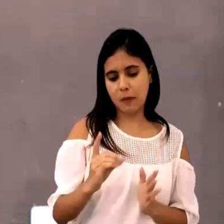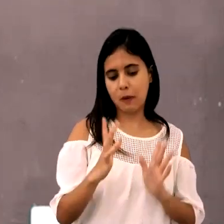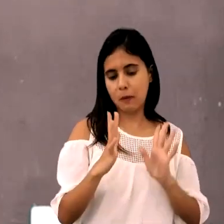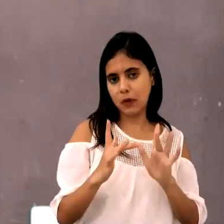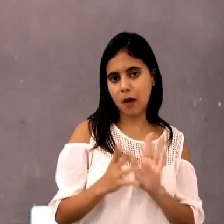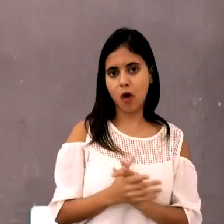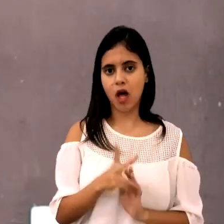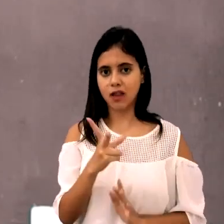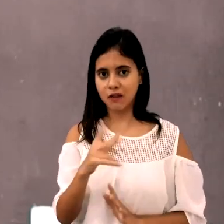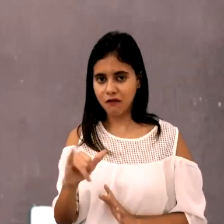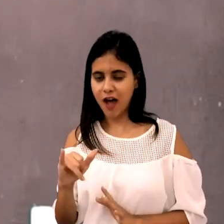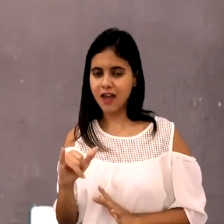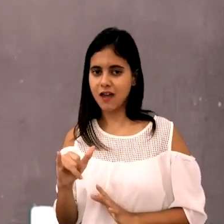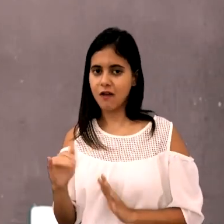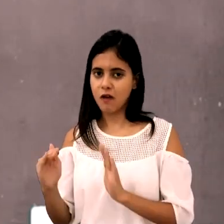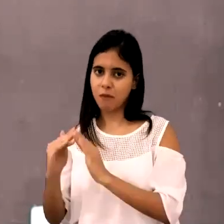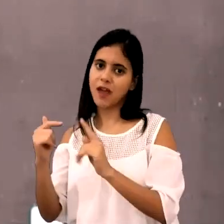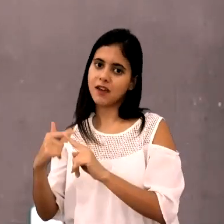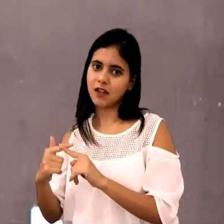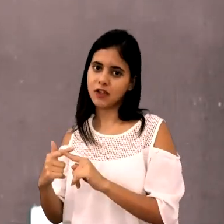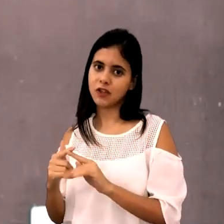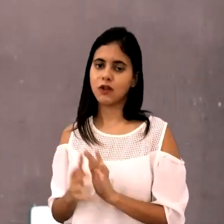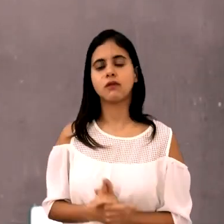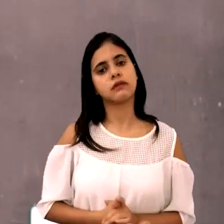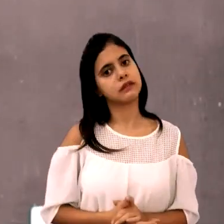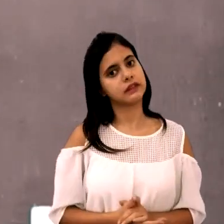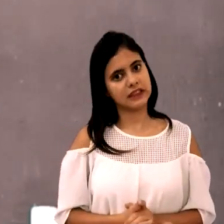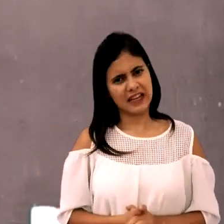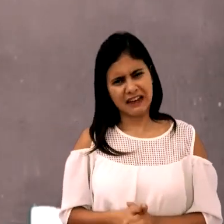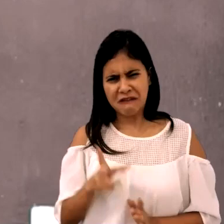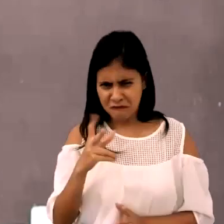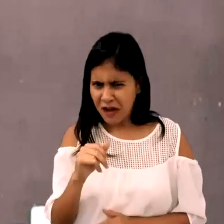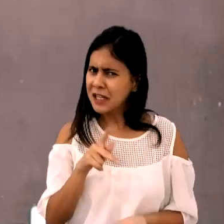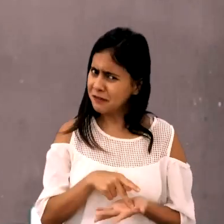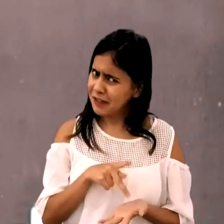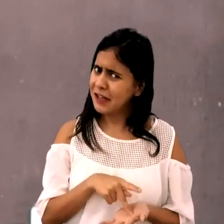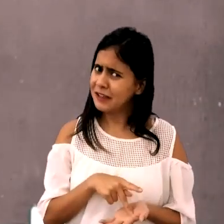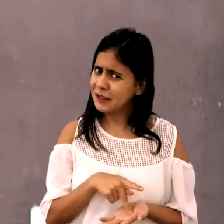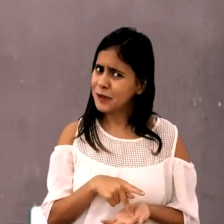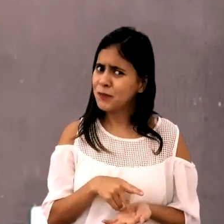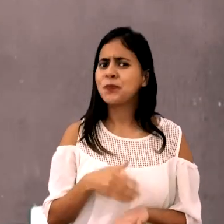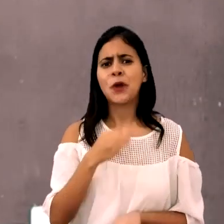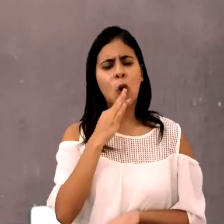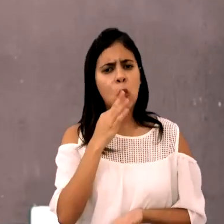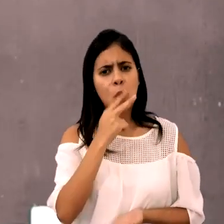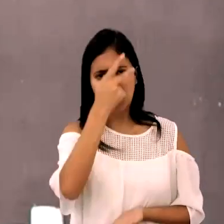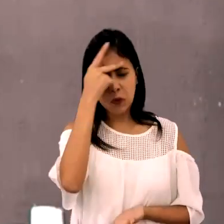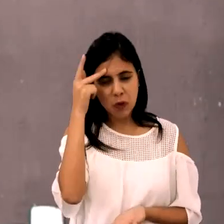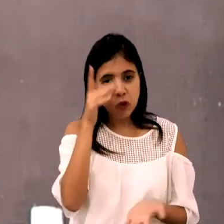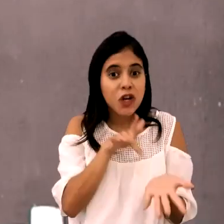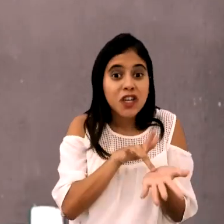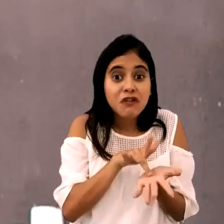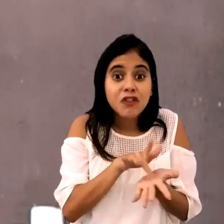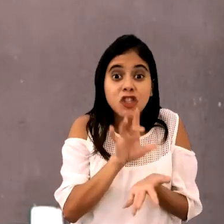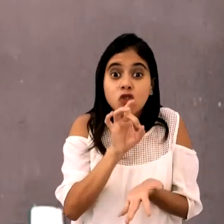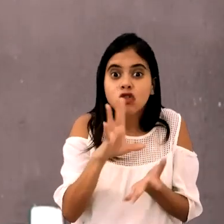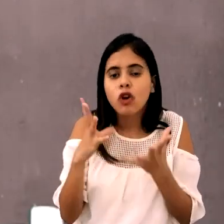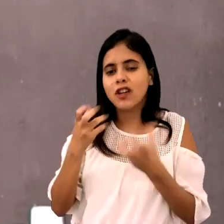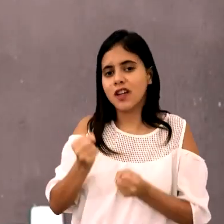Eu conheço casos que fingiu que se converteu, depois que casou, o inferno começou na terra.